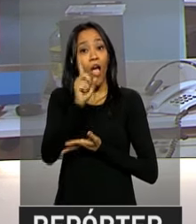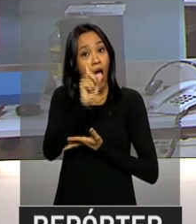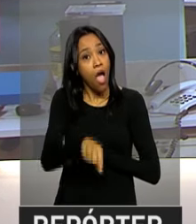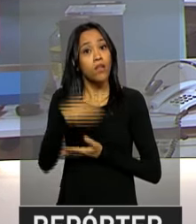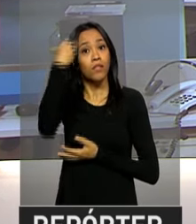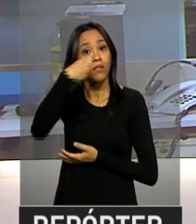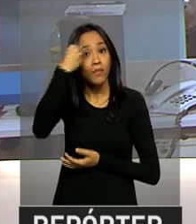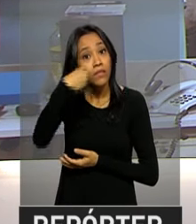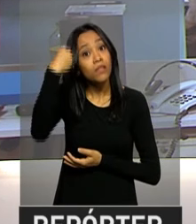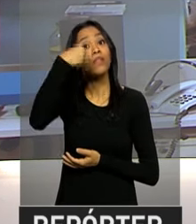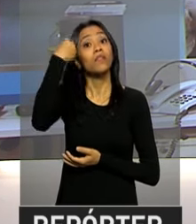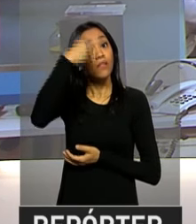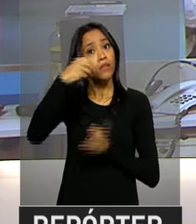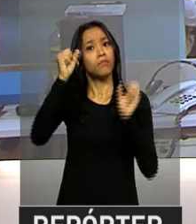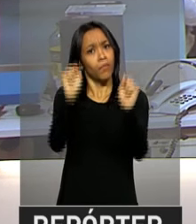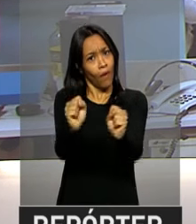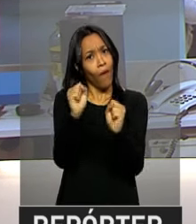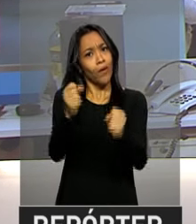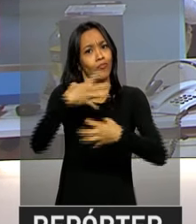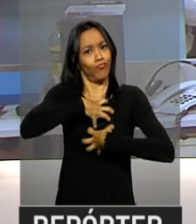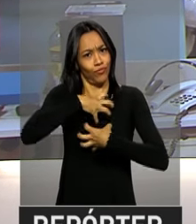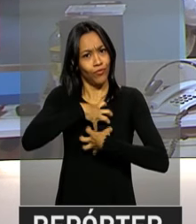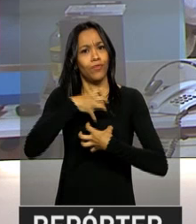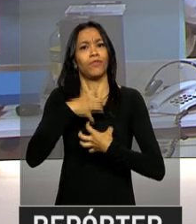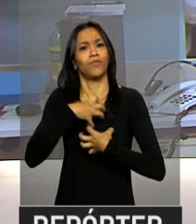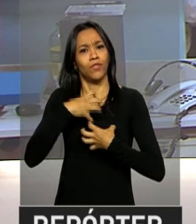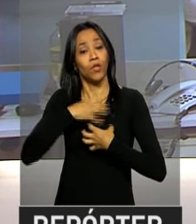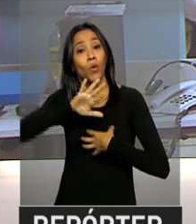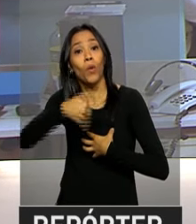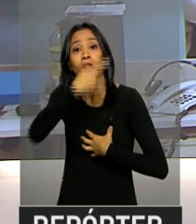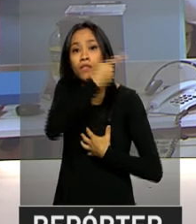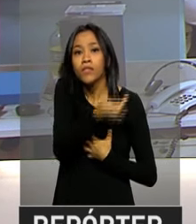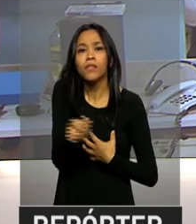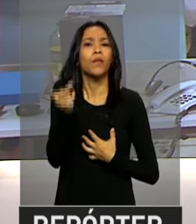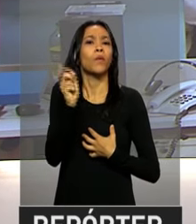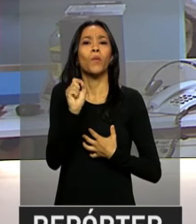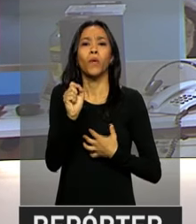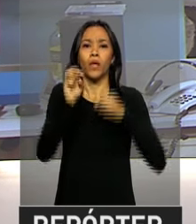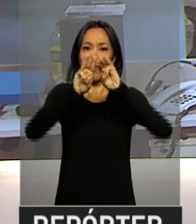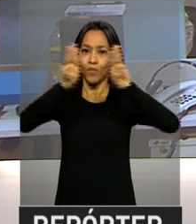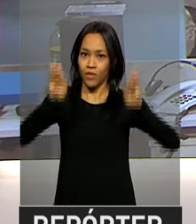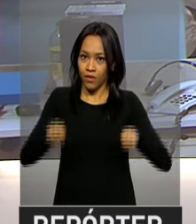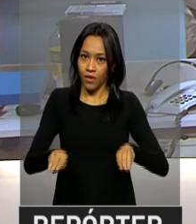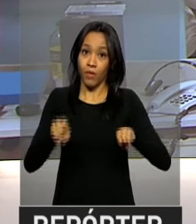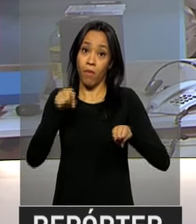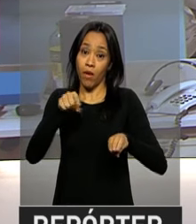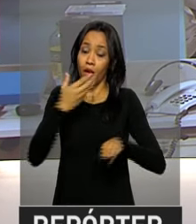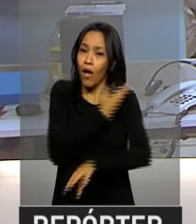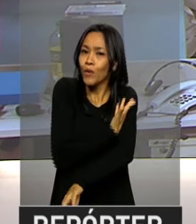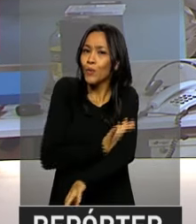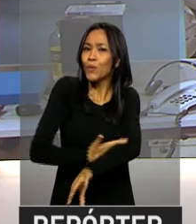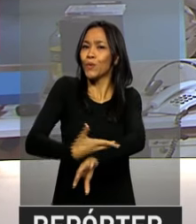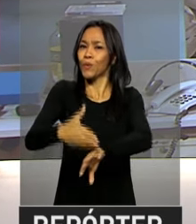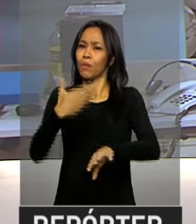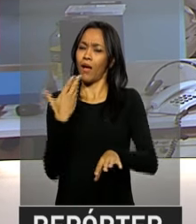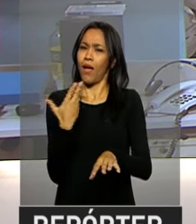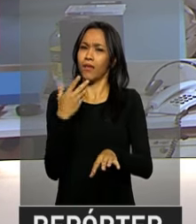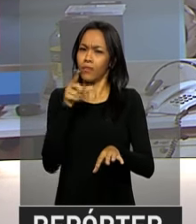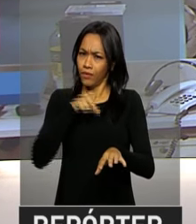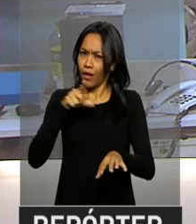são experiências que podem ser vividas ao visitar o Museu para incentivar esse hábito atividades